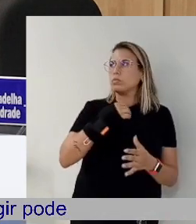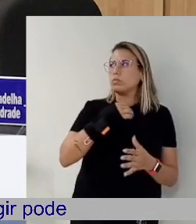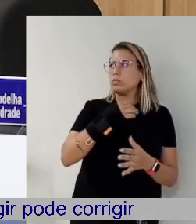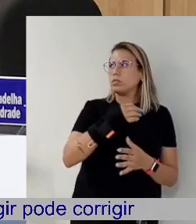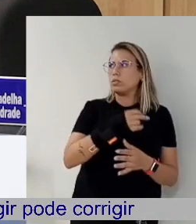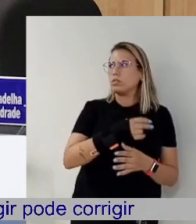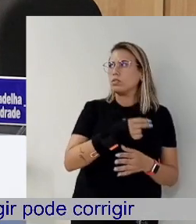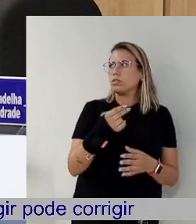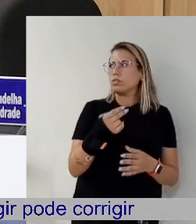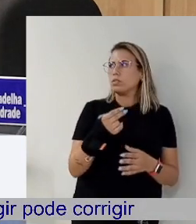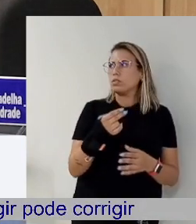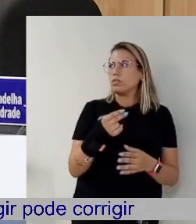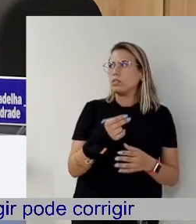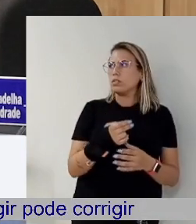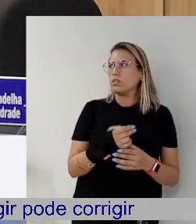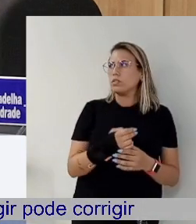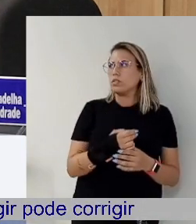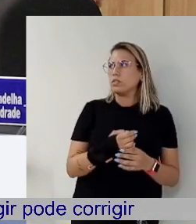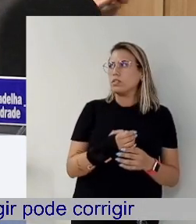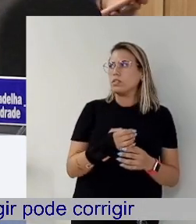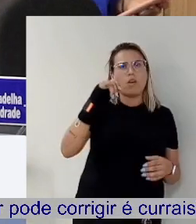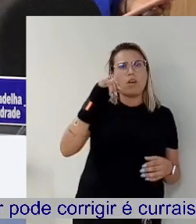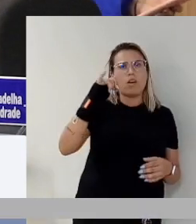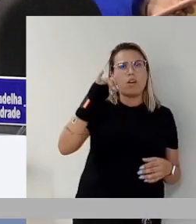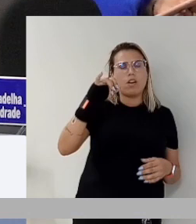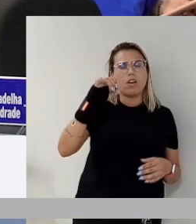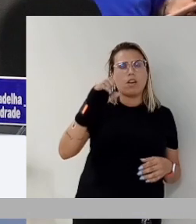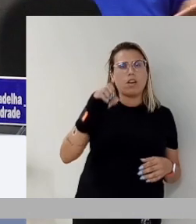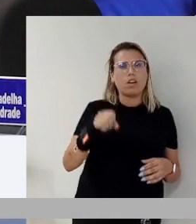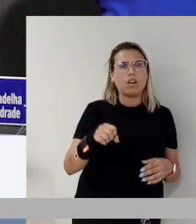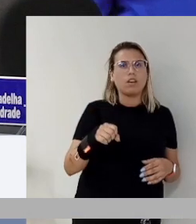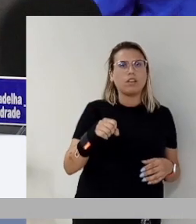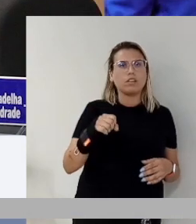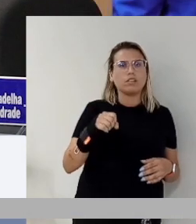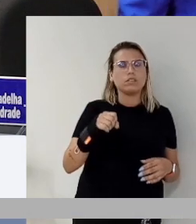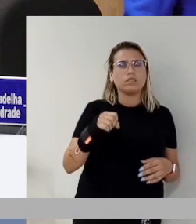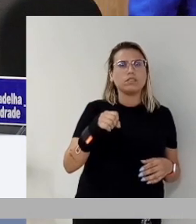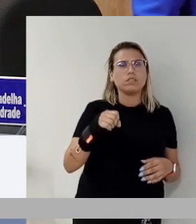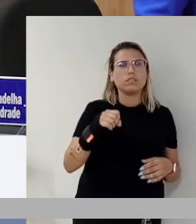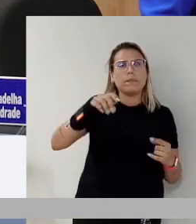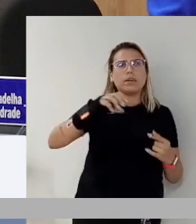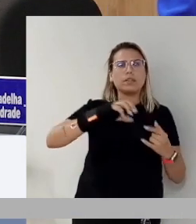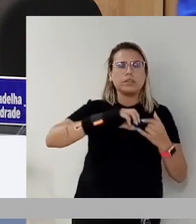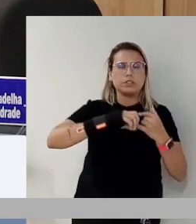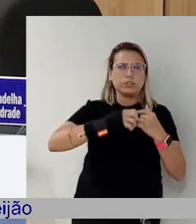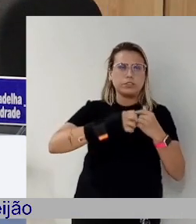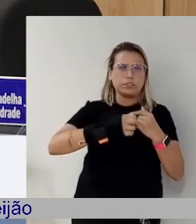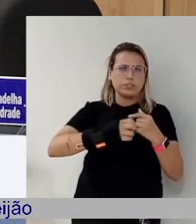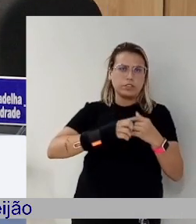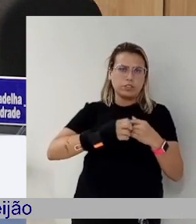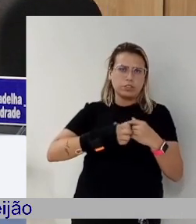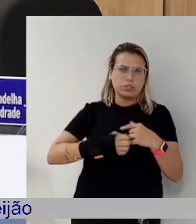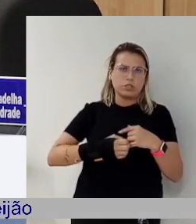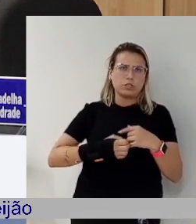eh crais do Mendes pegando ali a barra do feijão